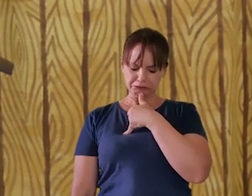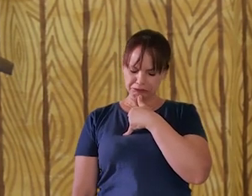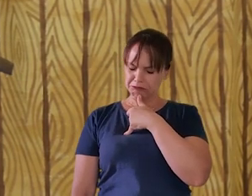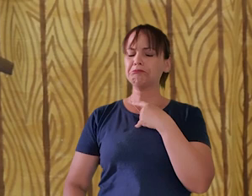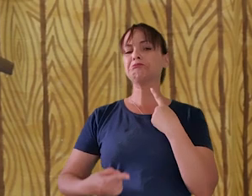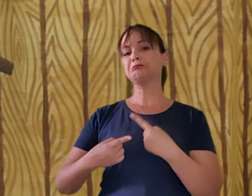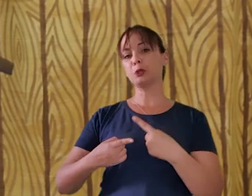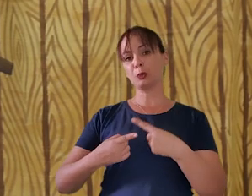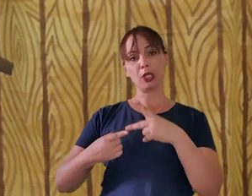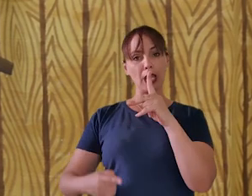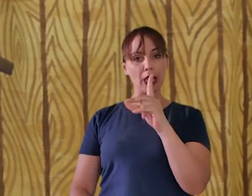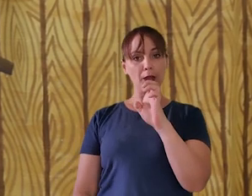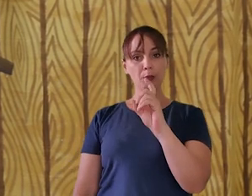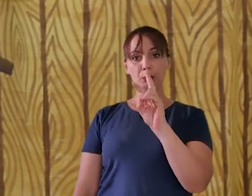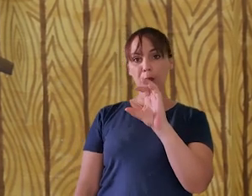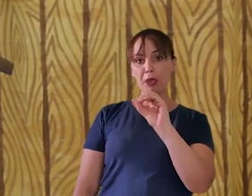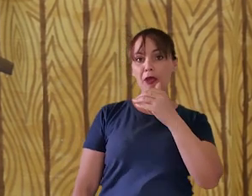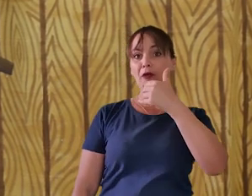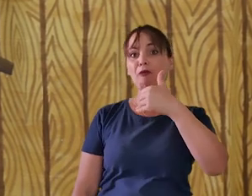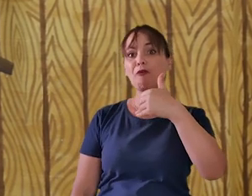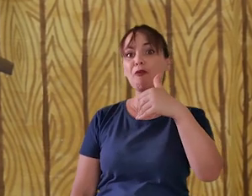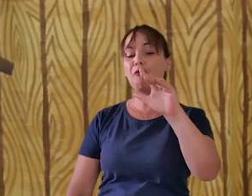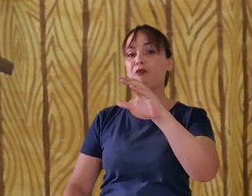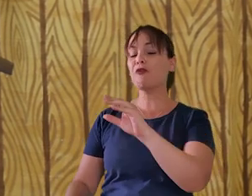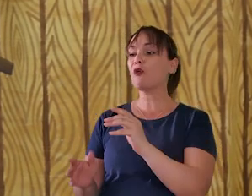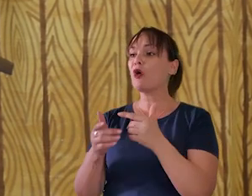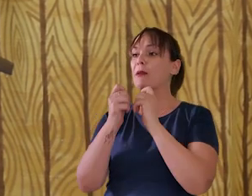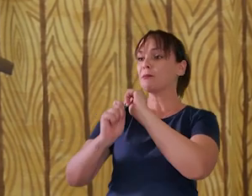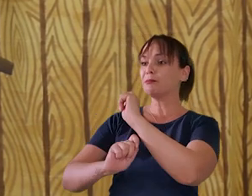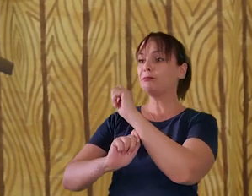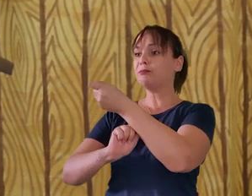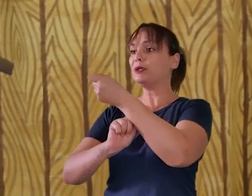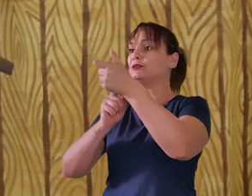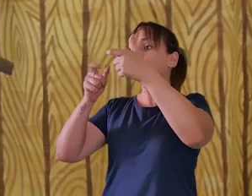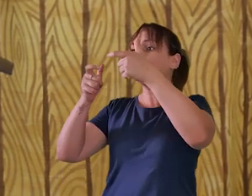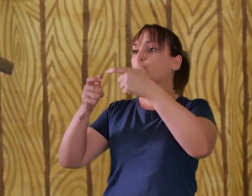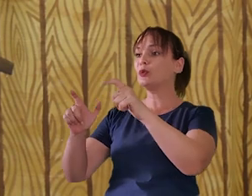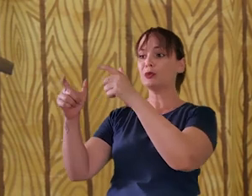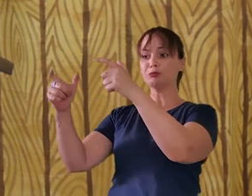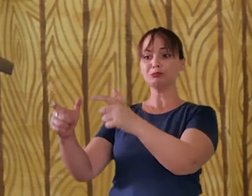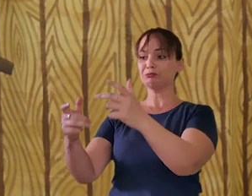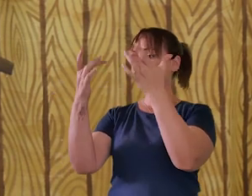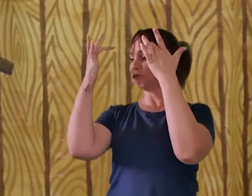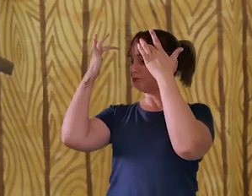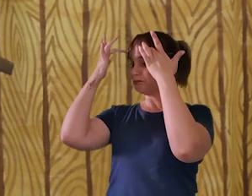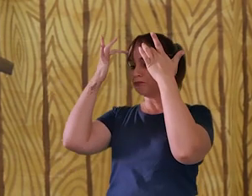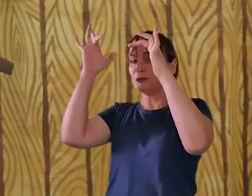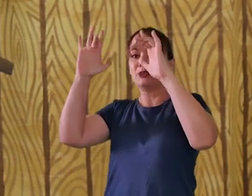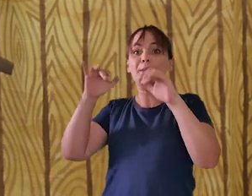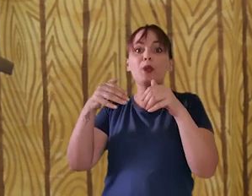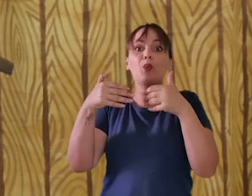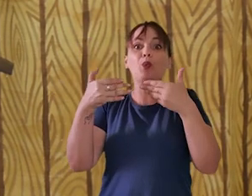Tudo porque o Pedro foi pescar em outro lugar e nem sabe quando